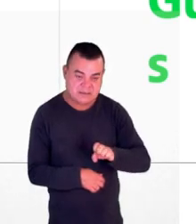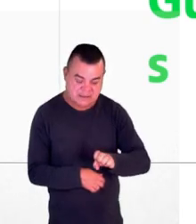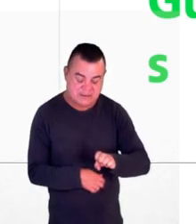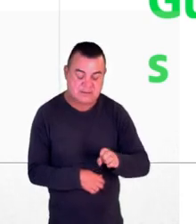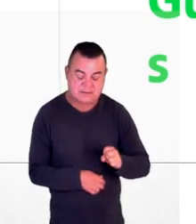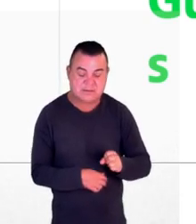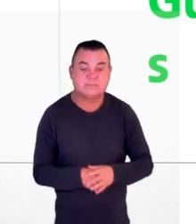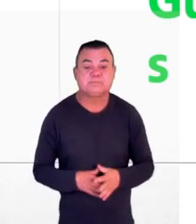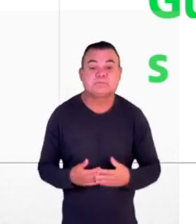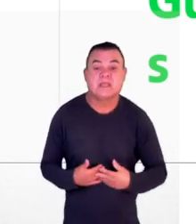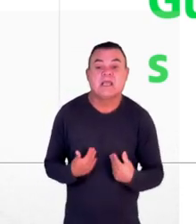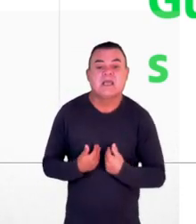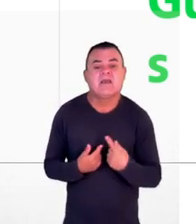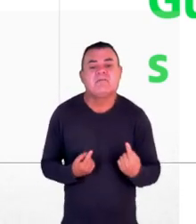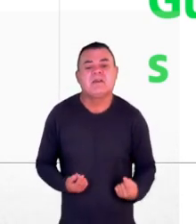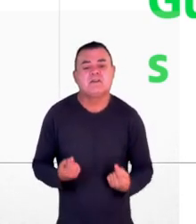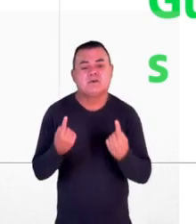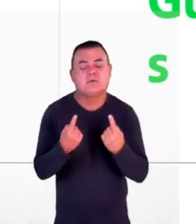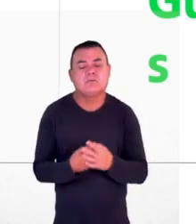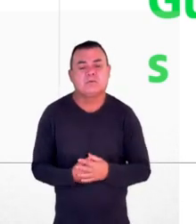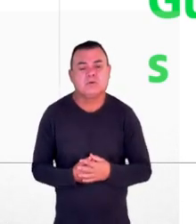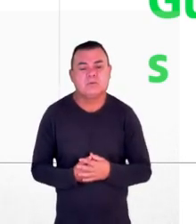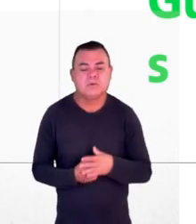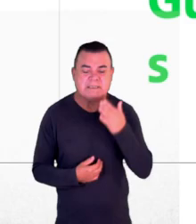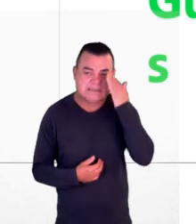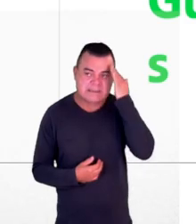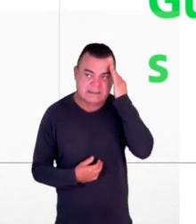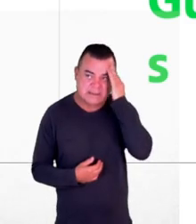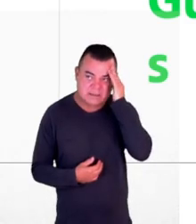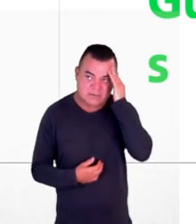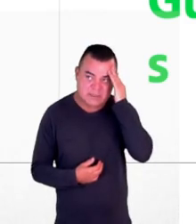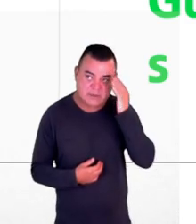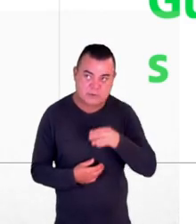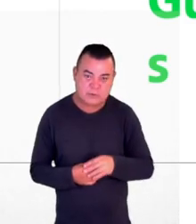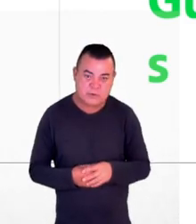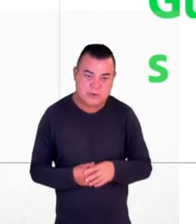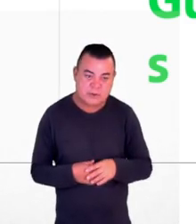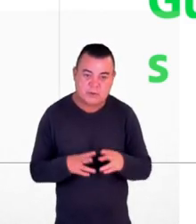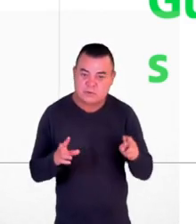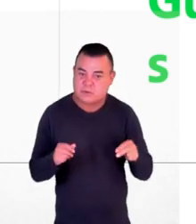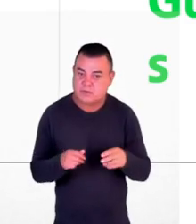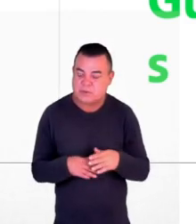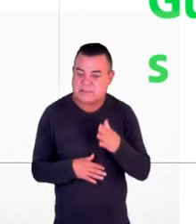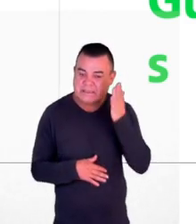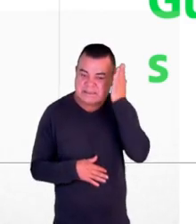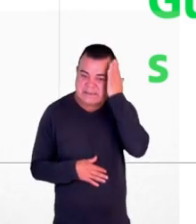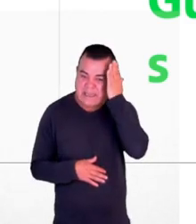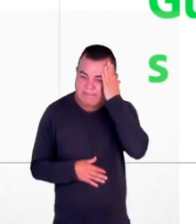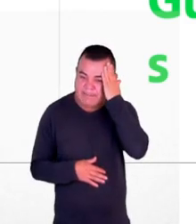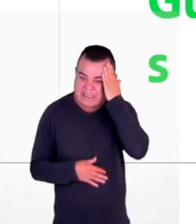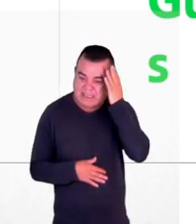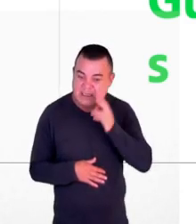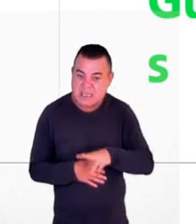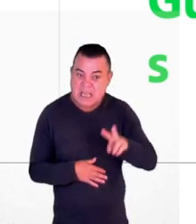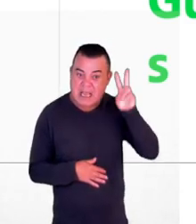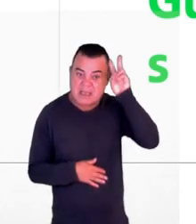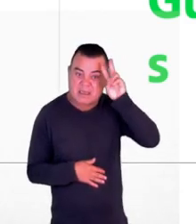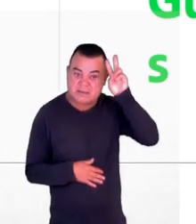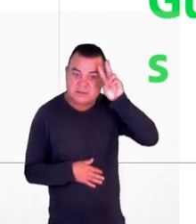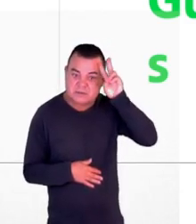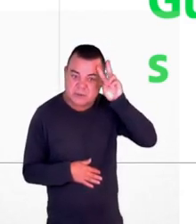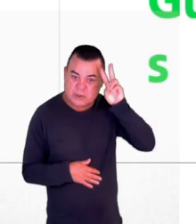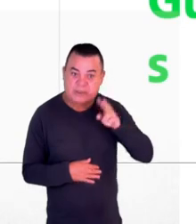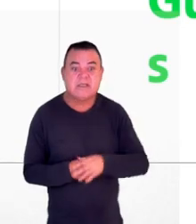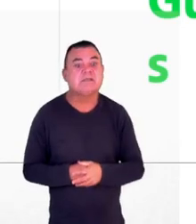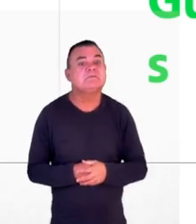eh esse entendimento sobre o o saber né ancestral sobre a história das a